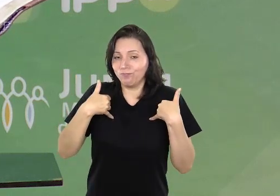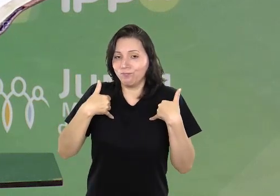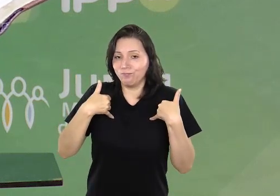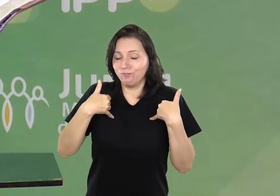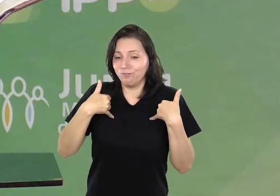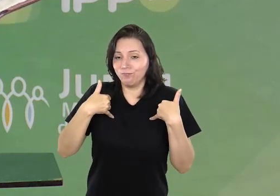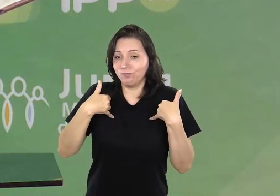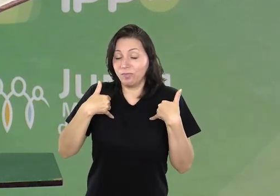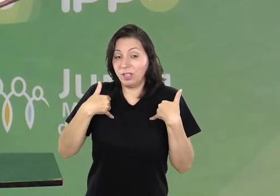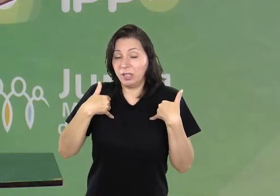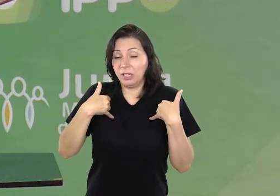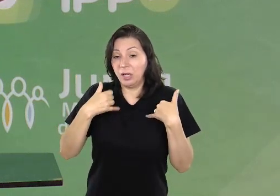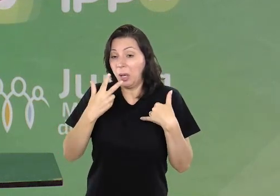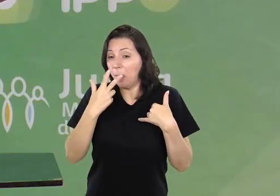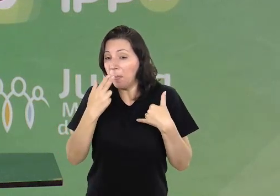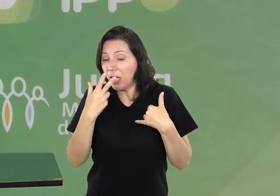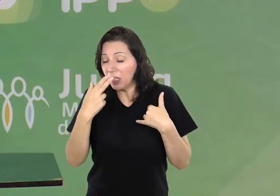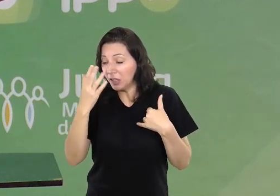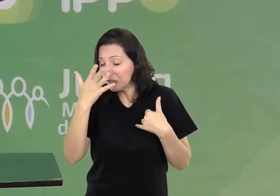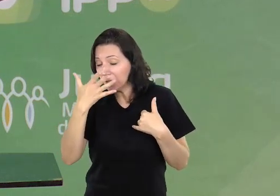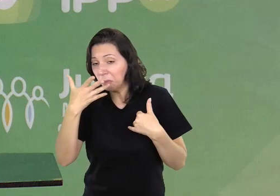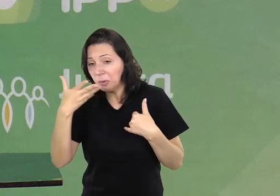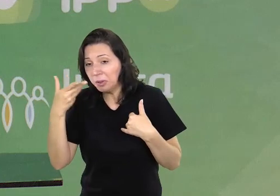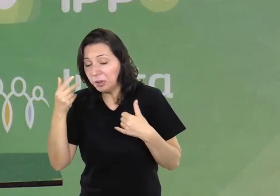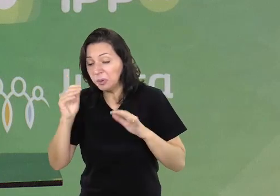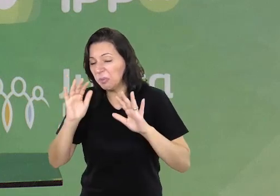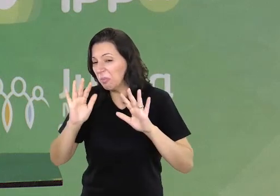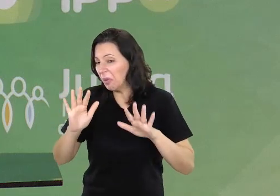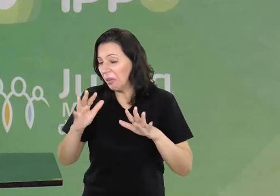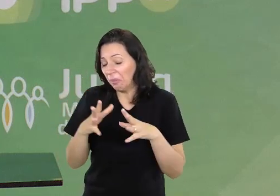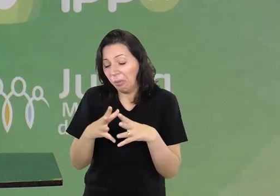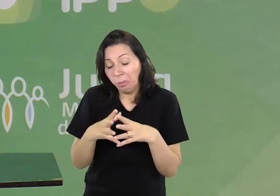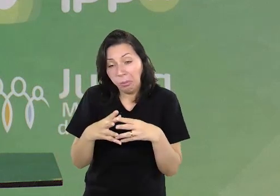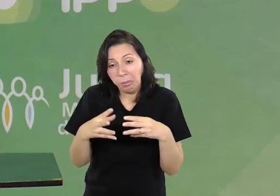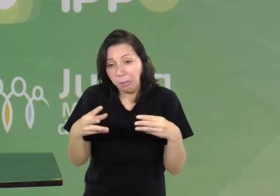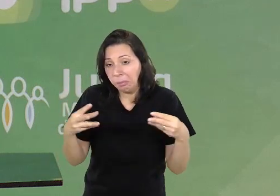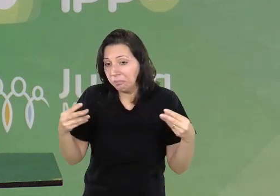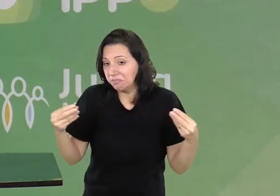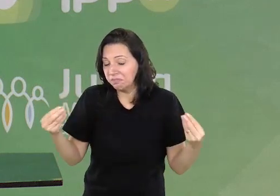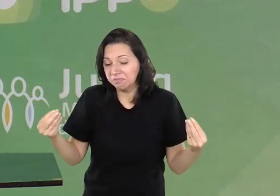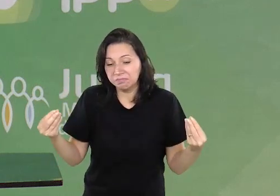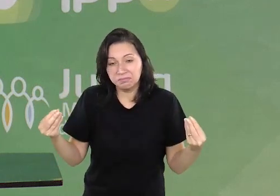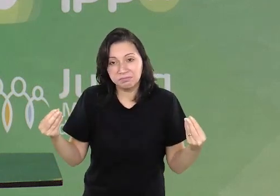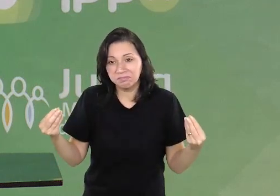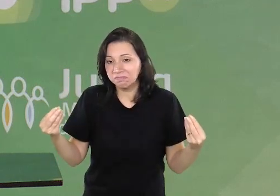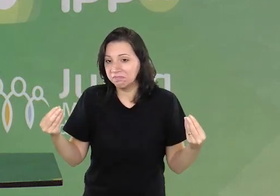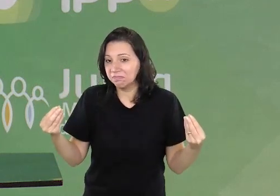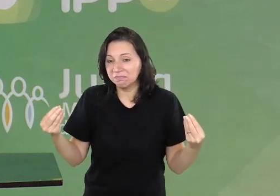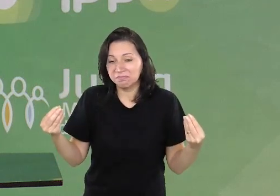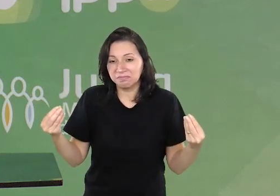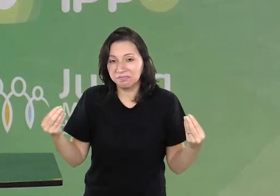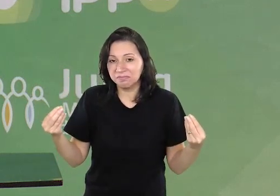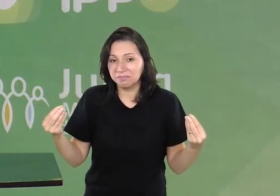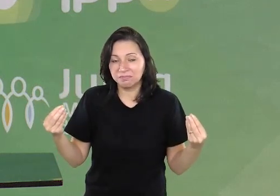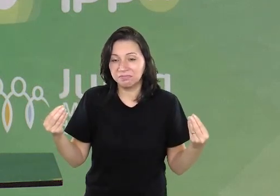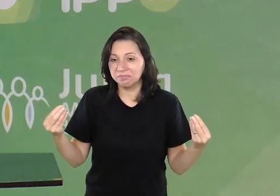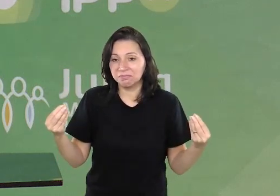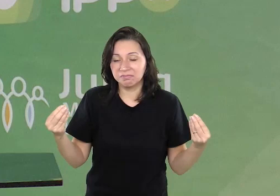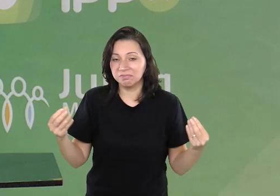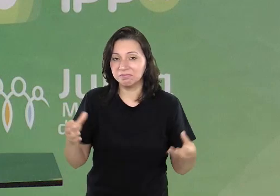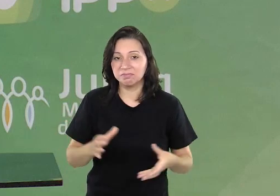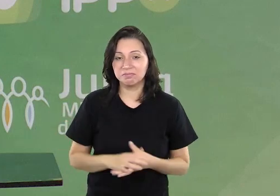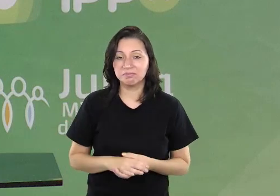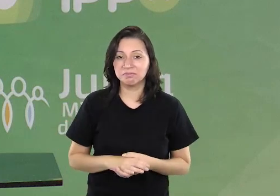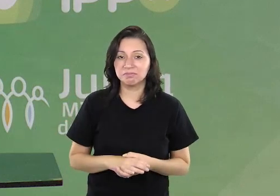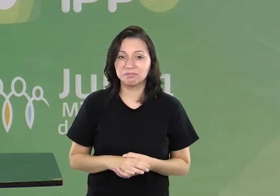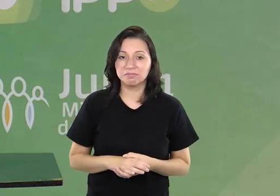Essência ou neblina que você vê daqui a pouco não tem mais um vapor de uma chaleira tá fervendo que ele vai